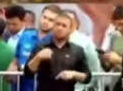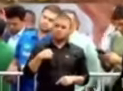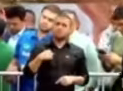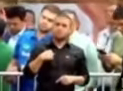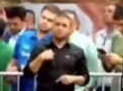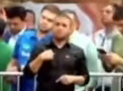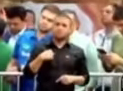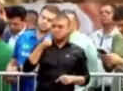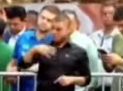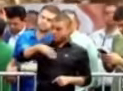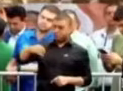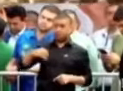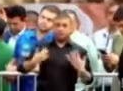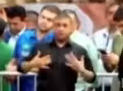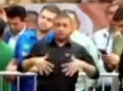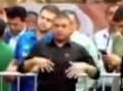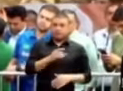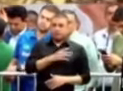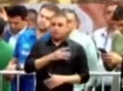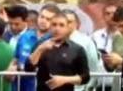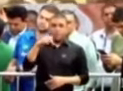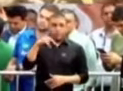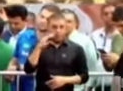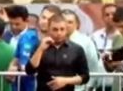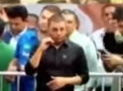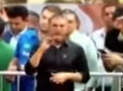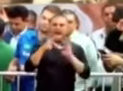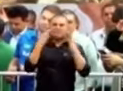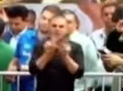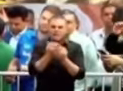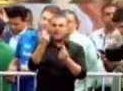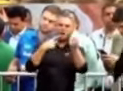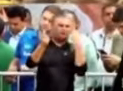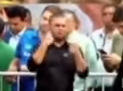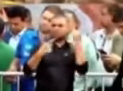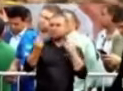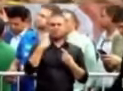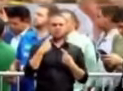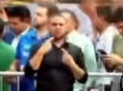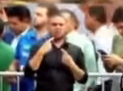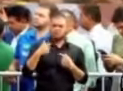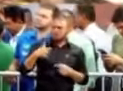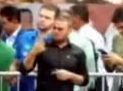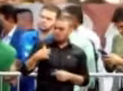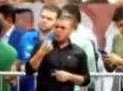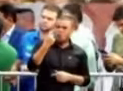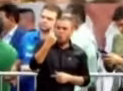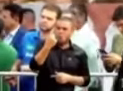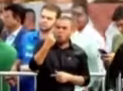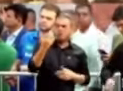filha teve síndrome do pânico, a nossa família é atacada, a nossa G, um aninho e pouco,